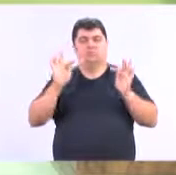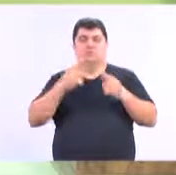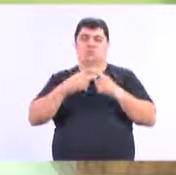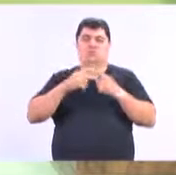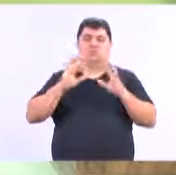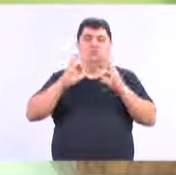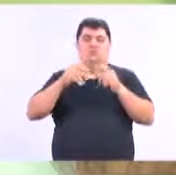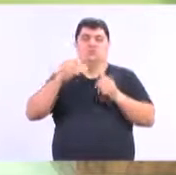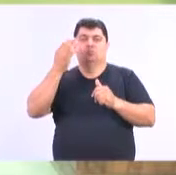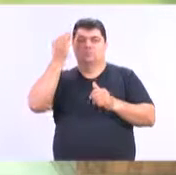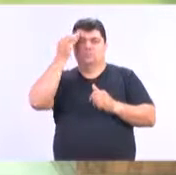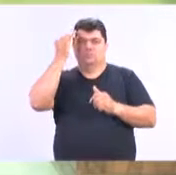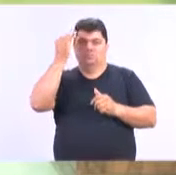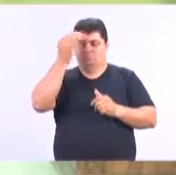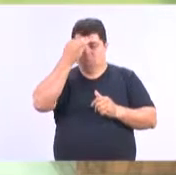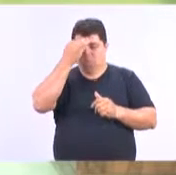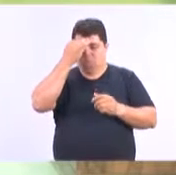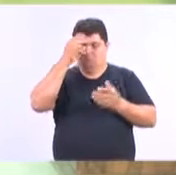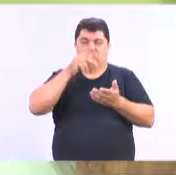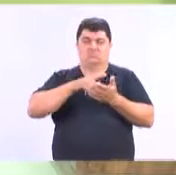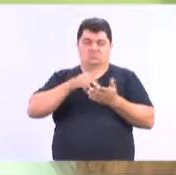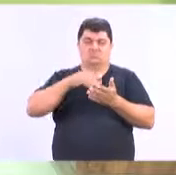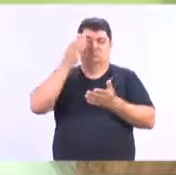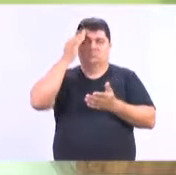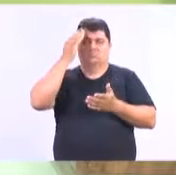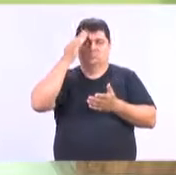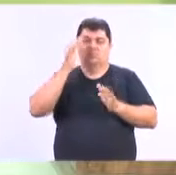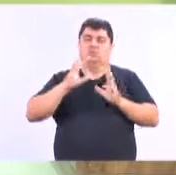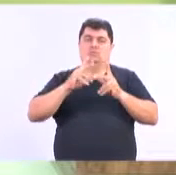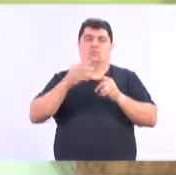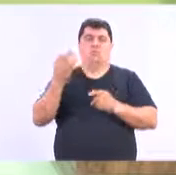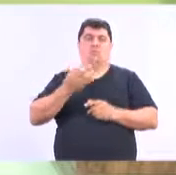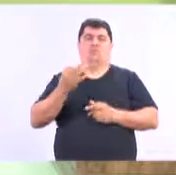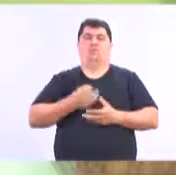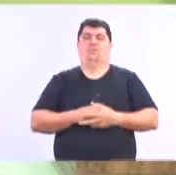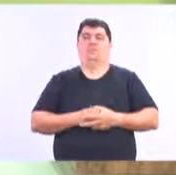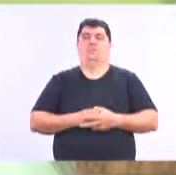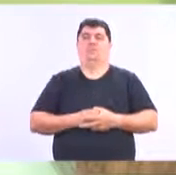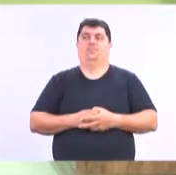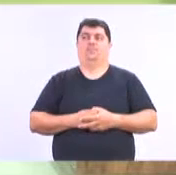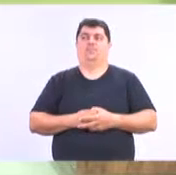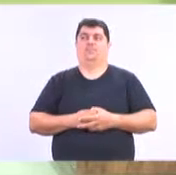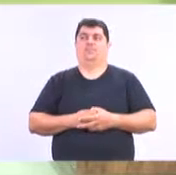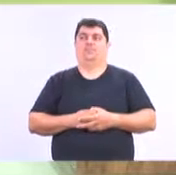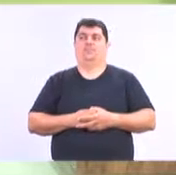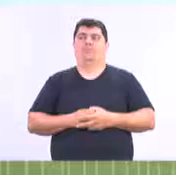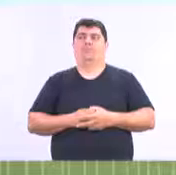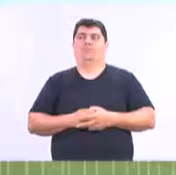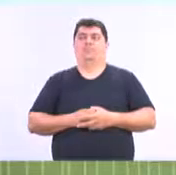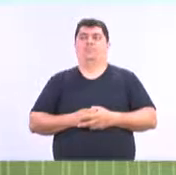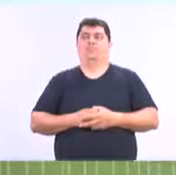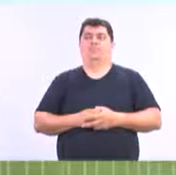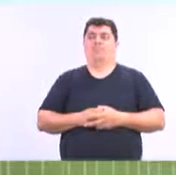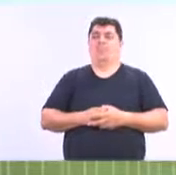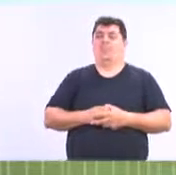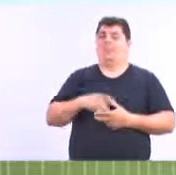todos realmente compreenderam o conceito das demonstrações contábeis. E o que é